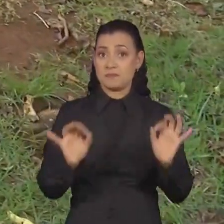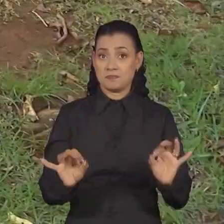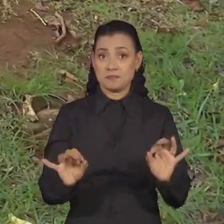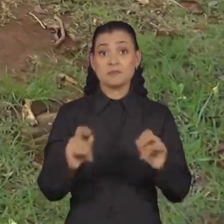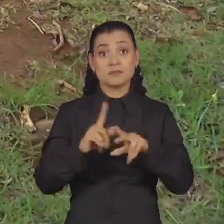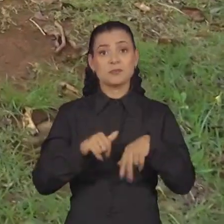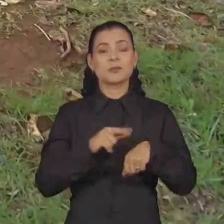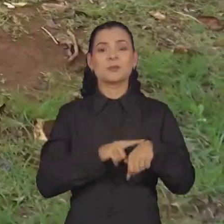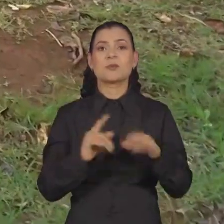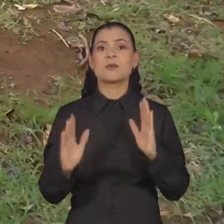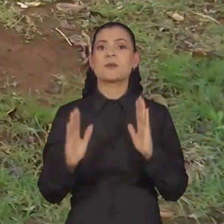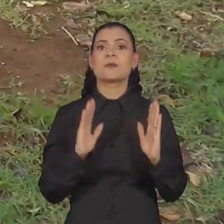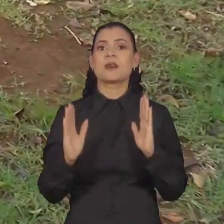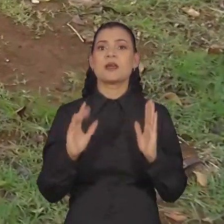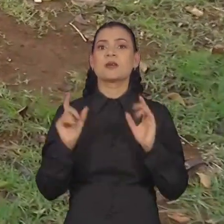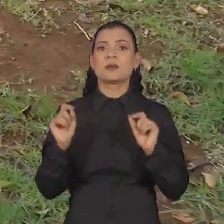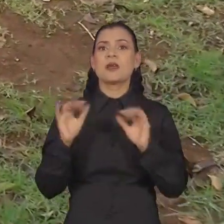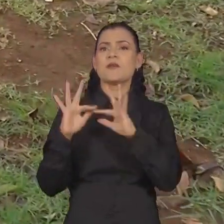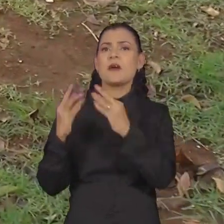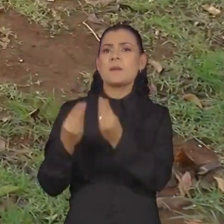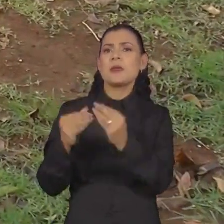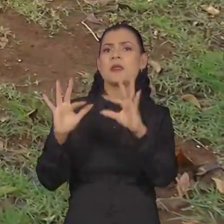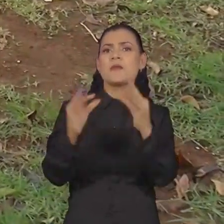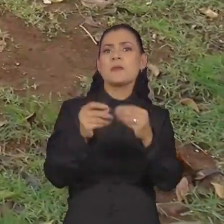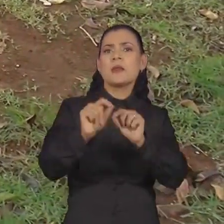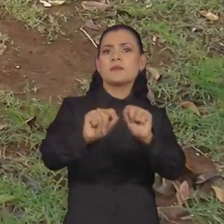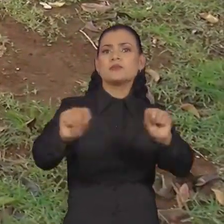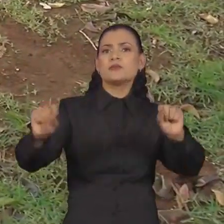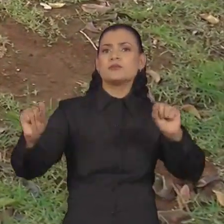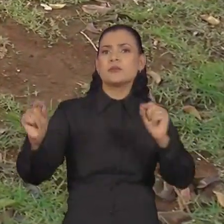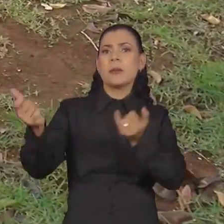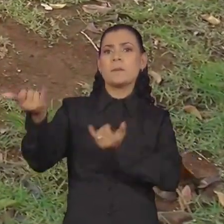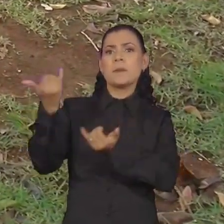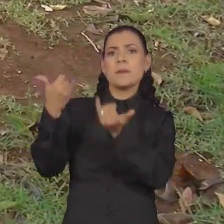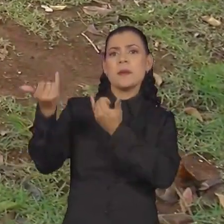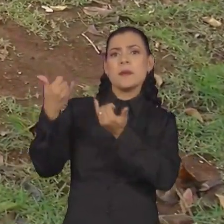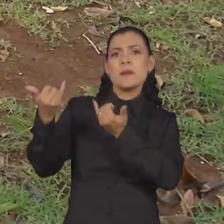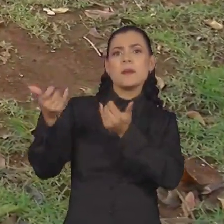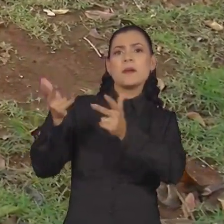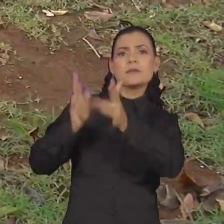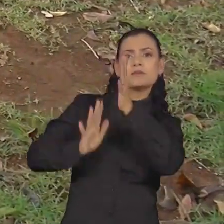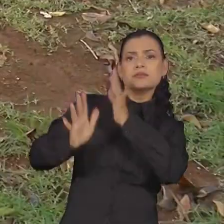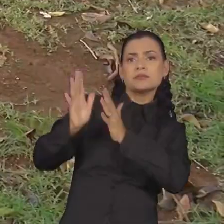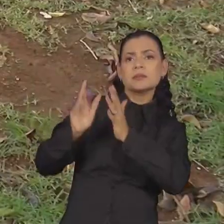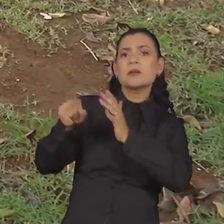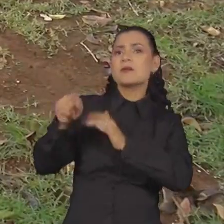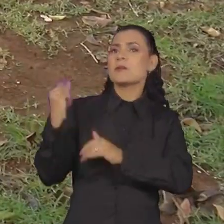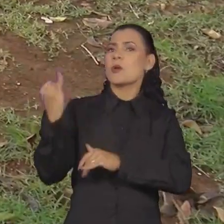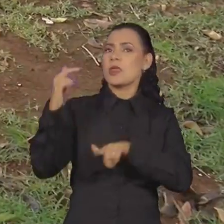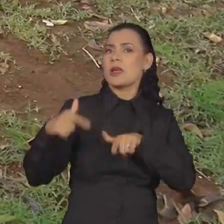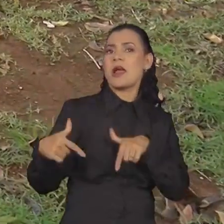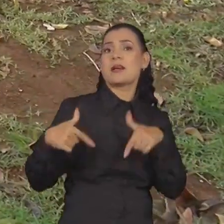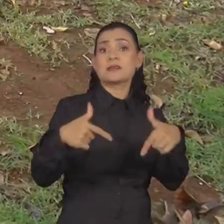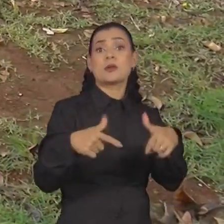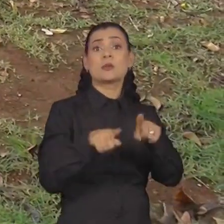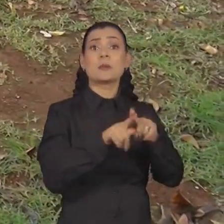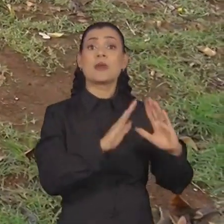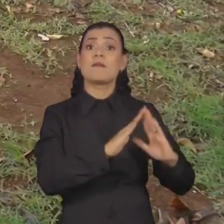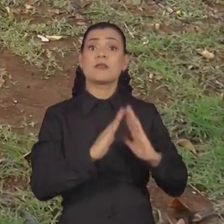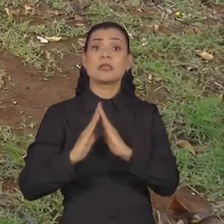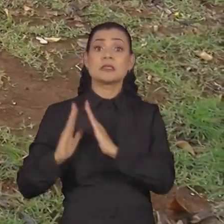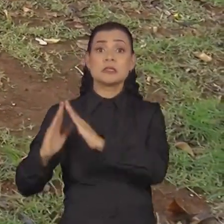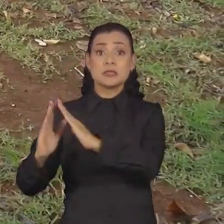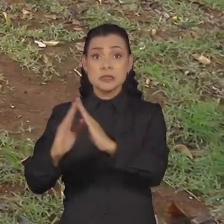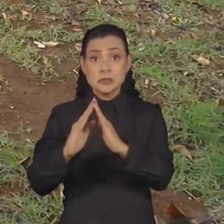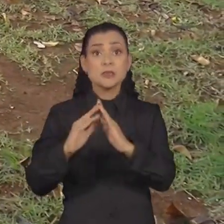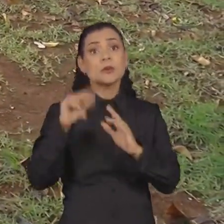momento é onde nós escutamos as famílias falando sobre o quão importante essa ação é e ouvir também os vizinhos que